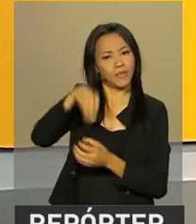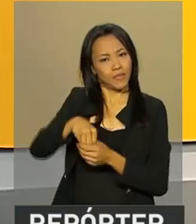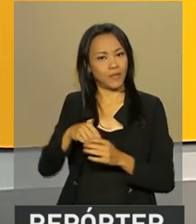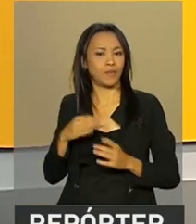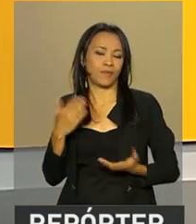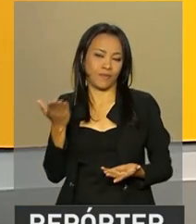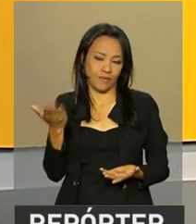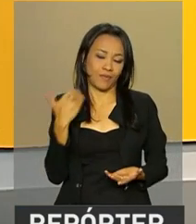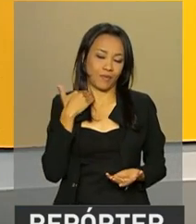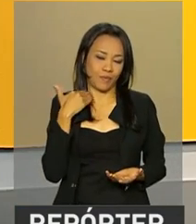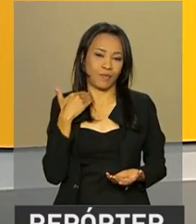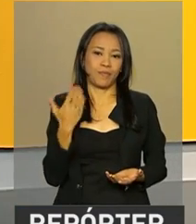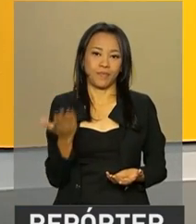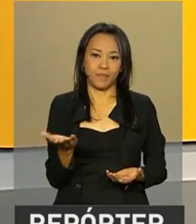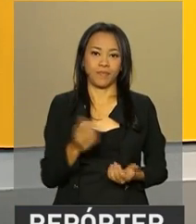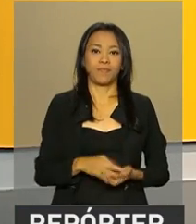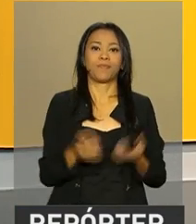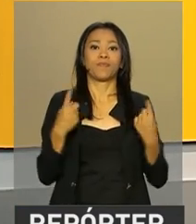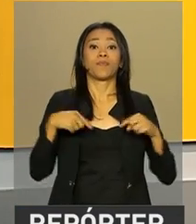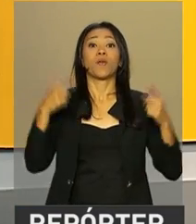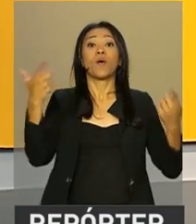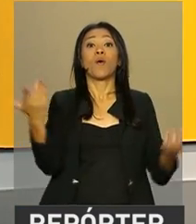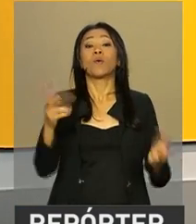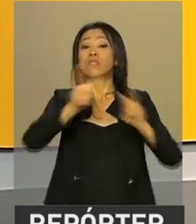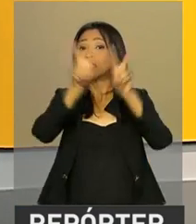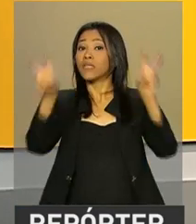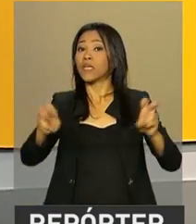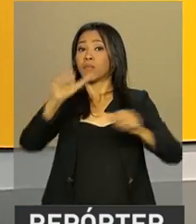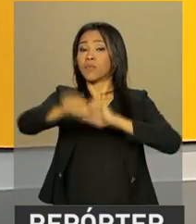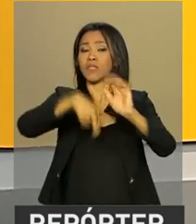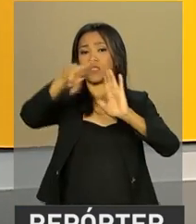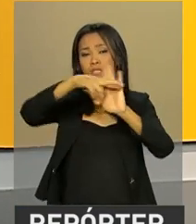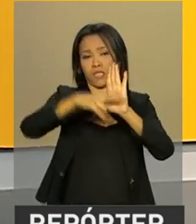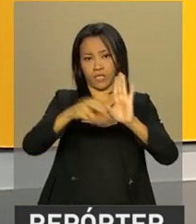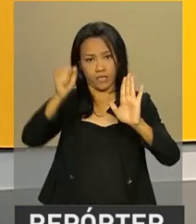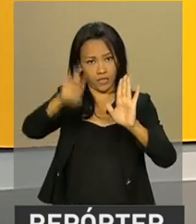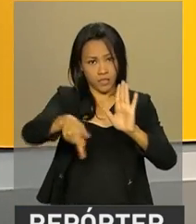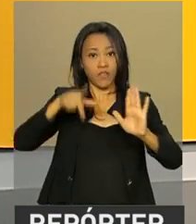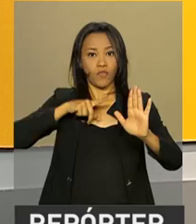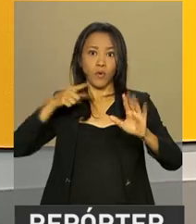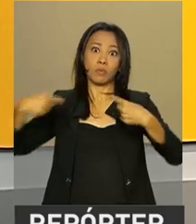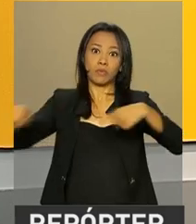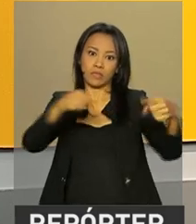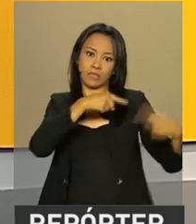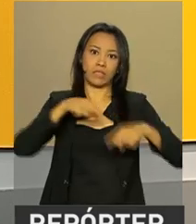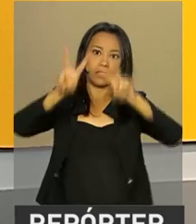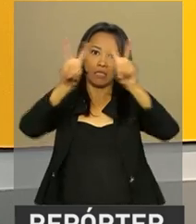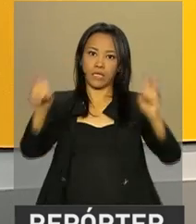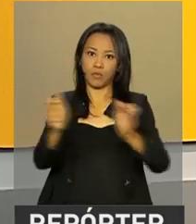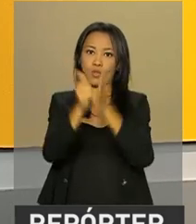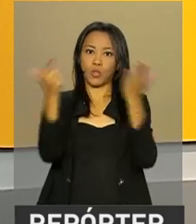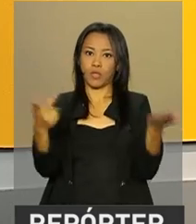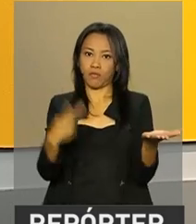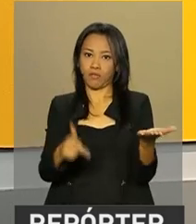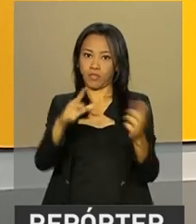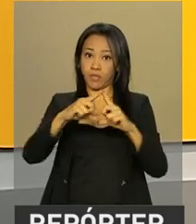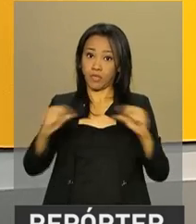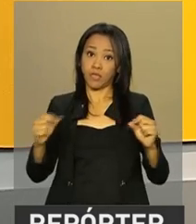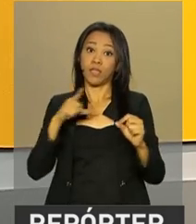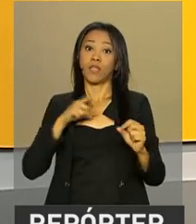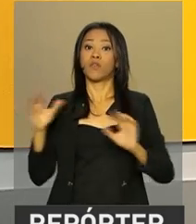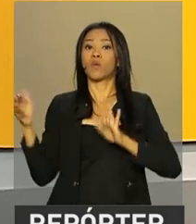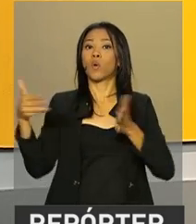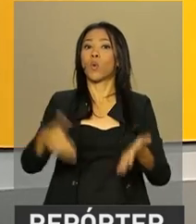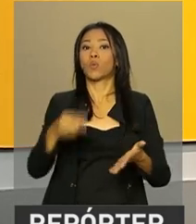né e a reforma da Previdência foi tema de um debate promovido por um jornal aqui de Brasília o encontro teve a